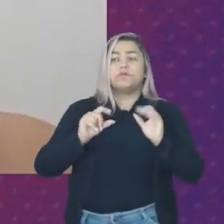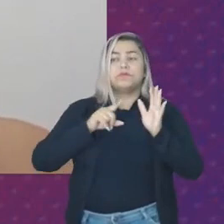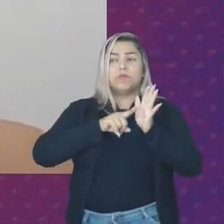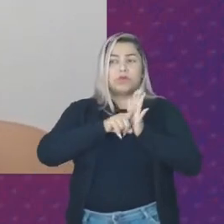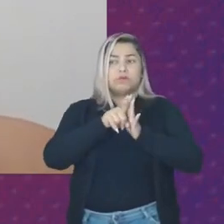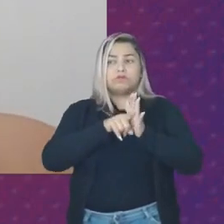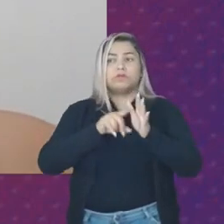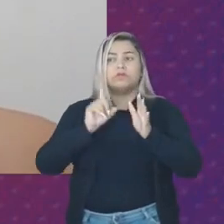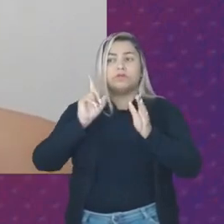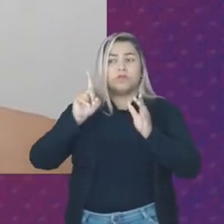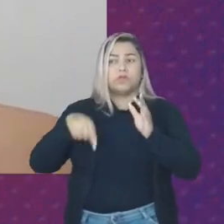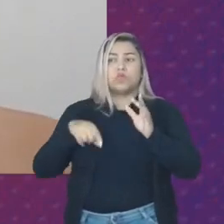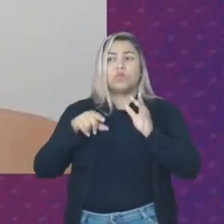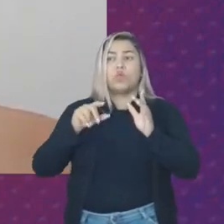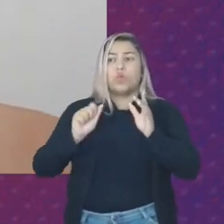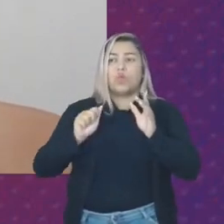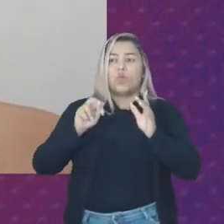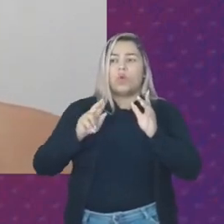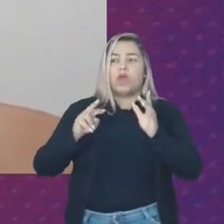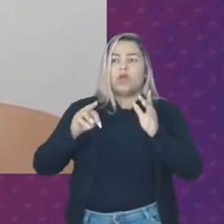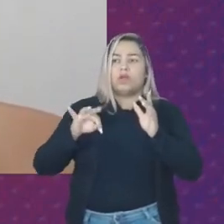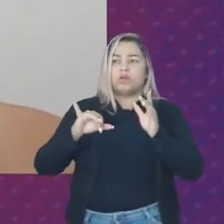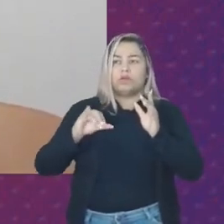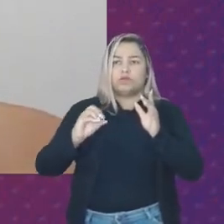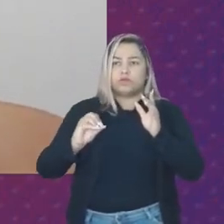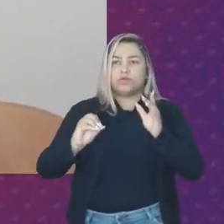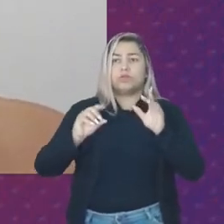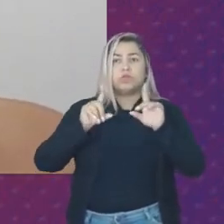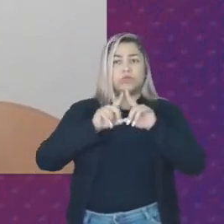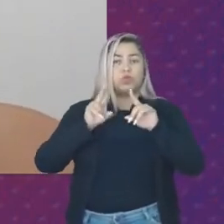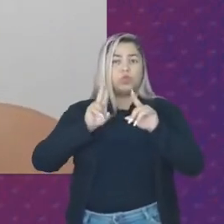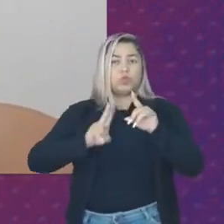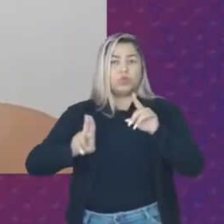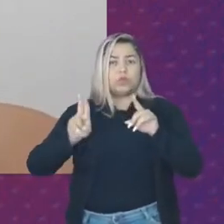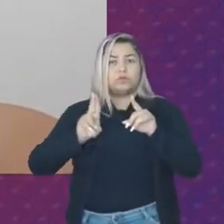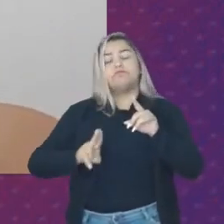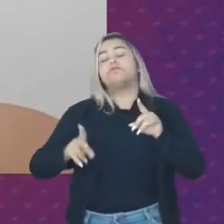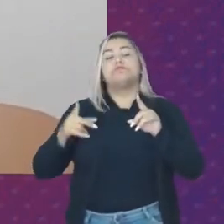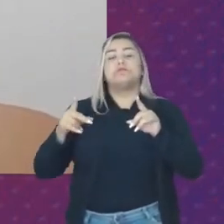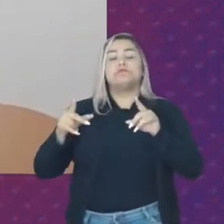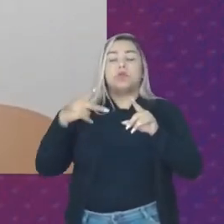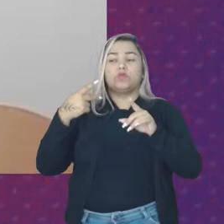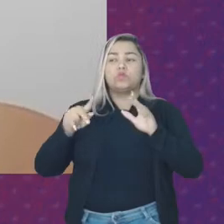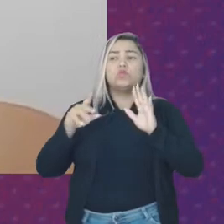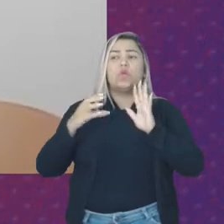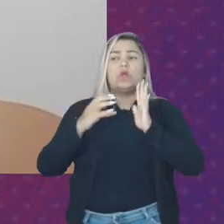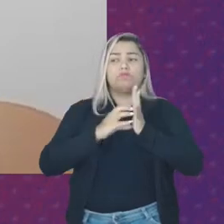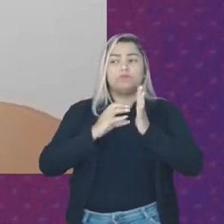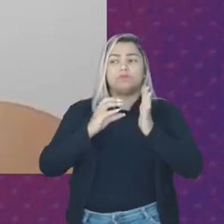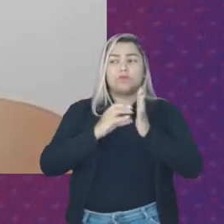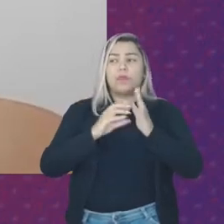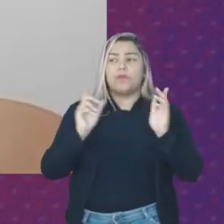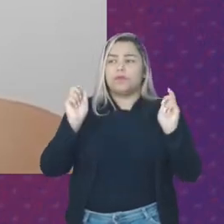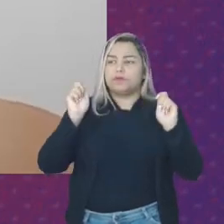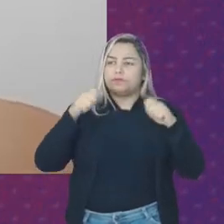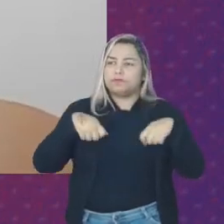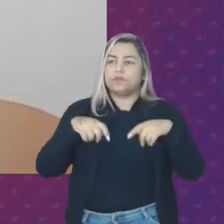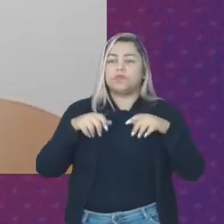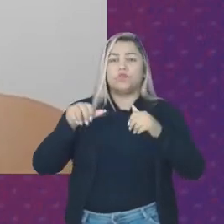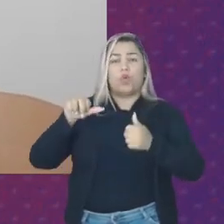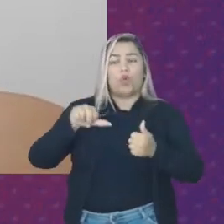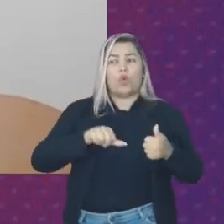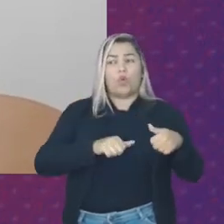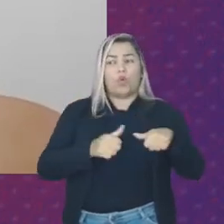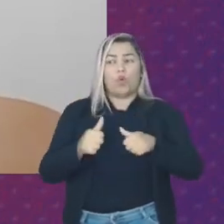explorador seja um arquétipo que possa vir a ser utilizado na sua campanha, mas isso precisa ser muito bem